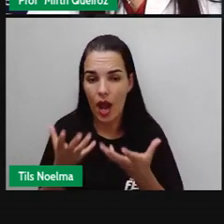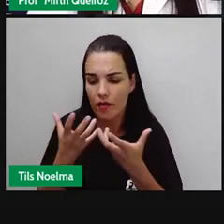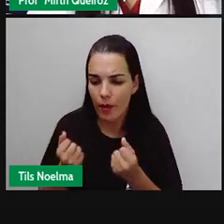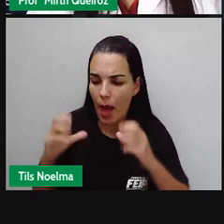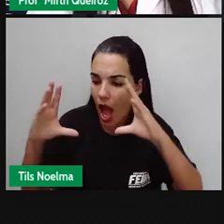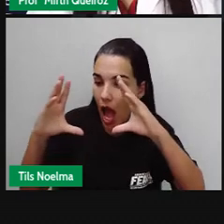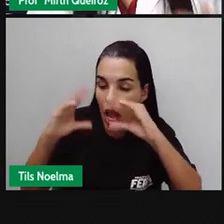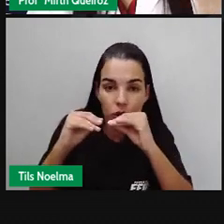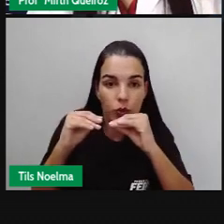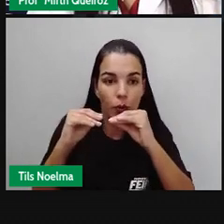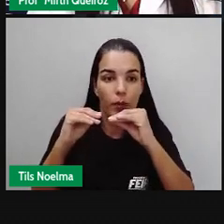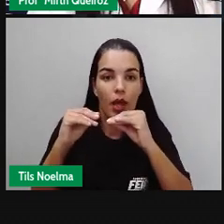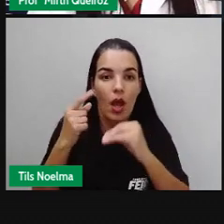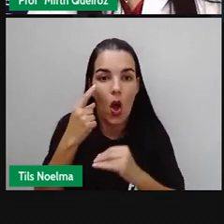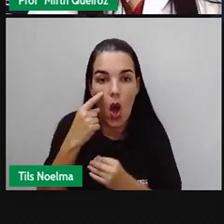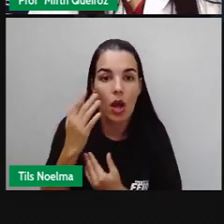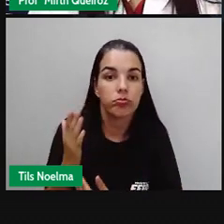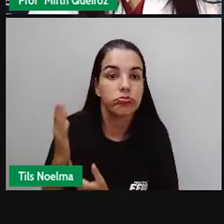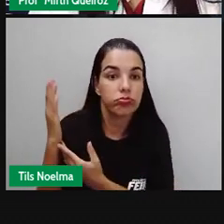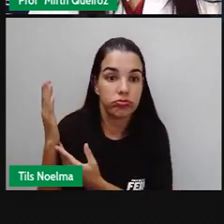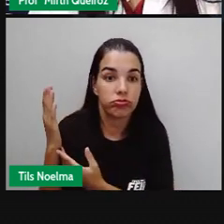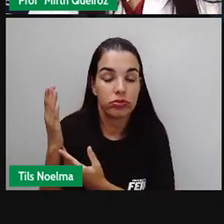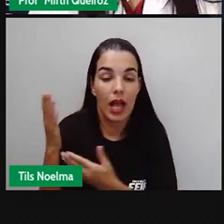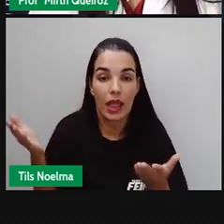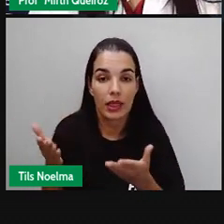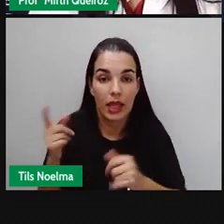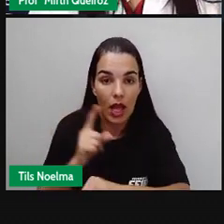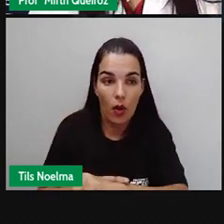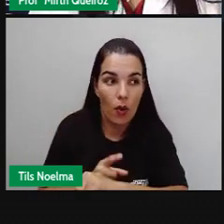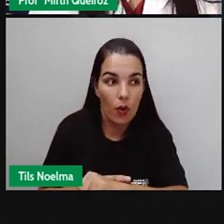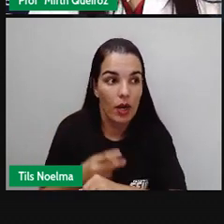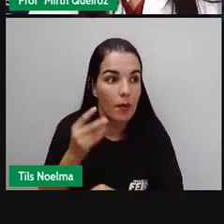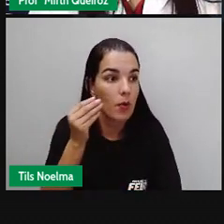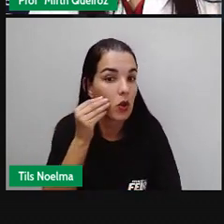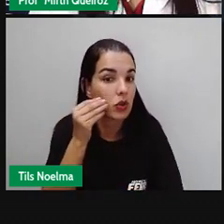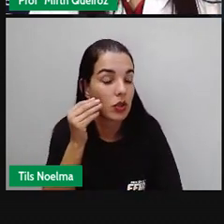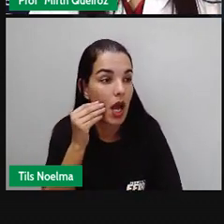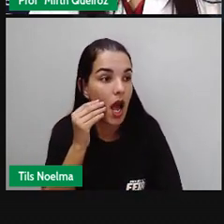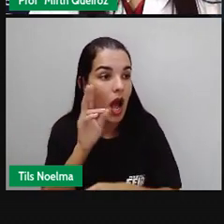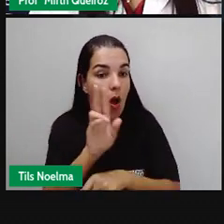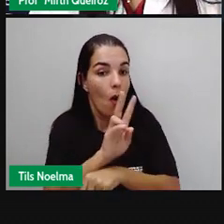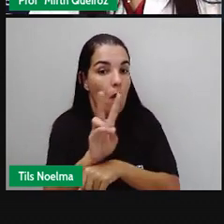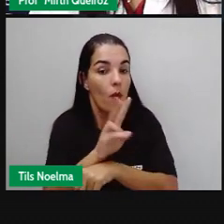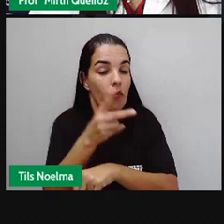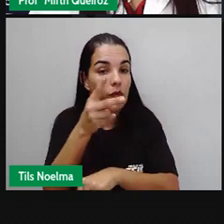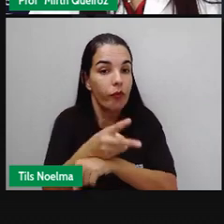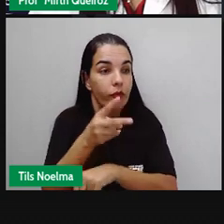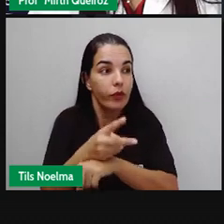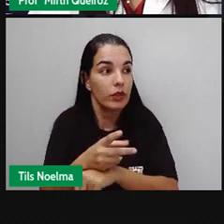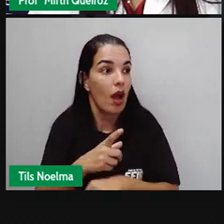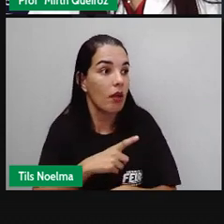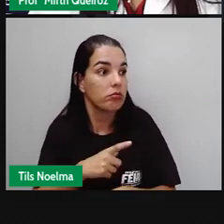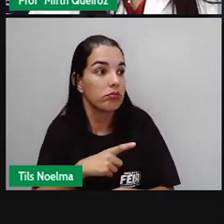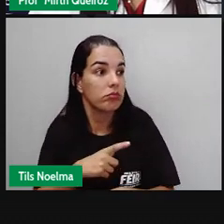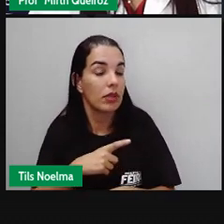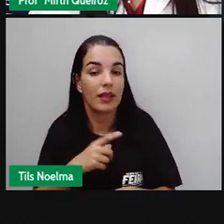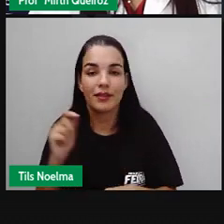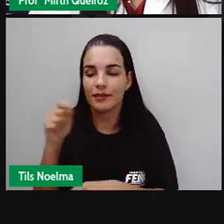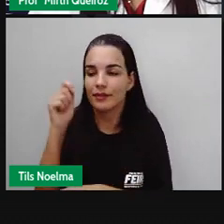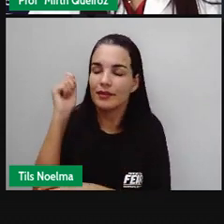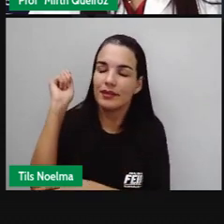Para a gente resumir isso que a gente viu até esse momento, a Pro trouxe aqui um vídeo para vocês sobre contos de fadas.